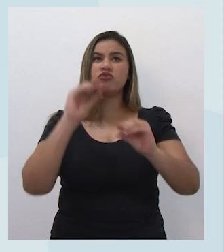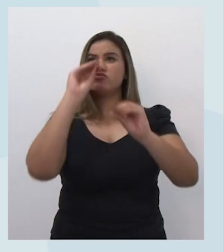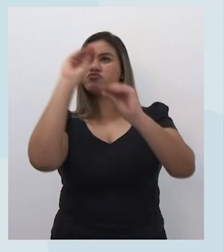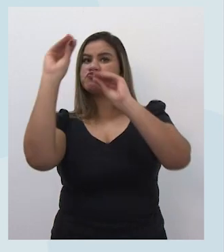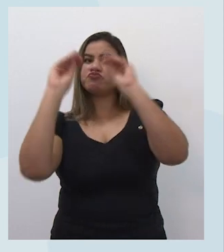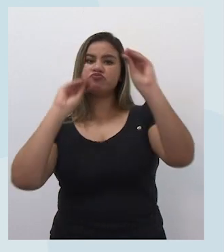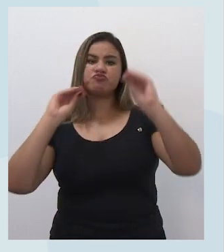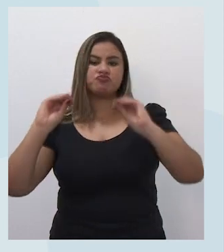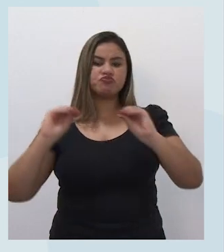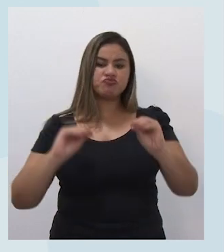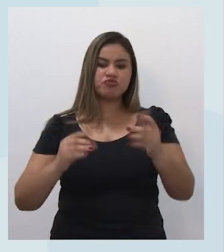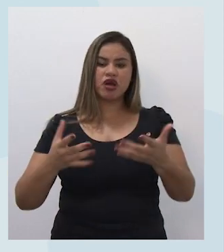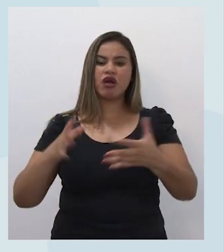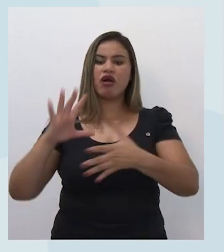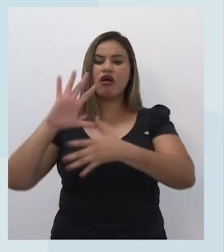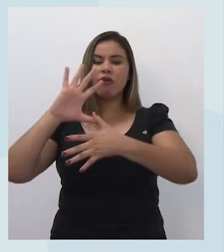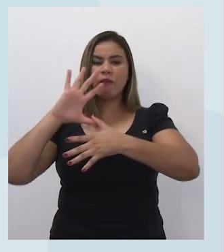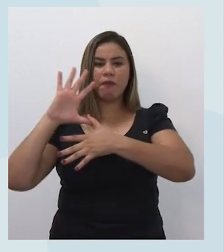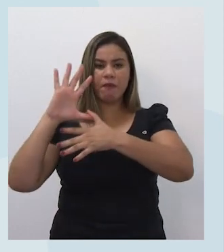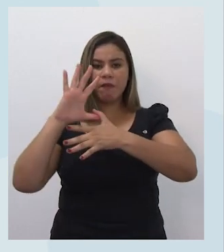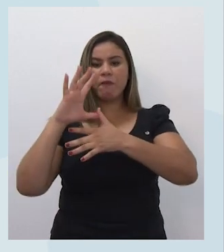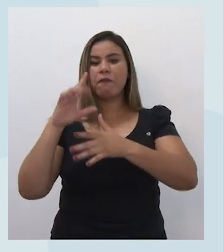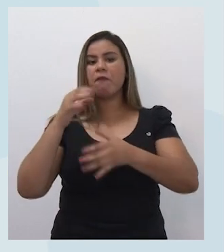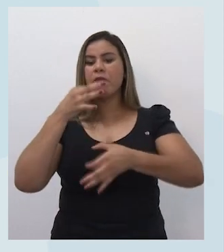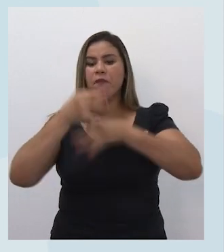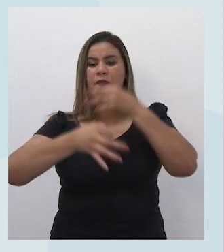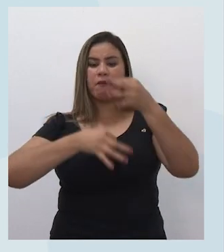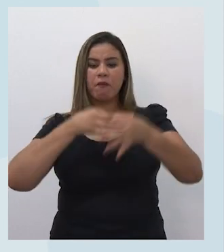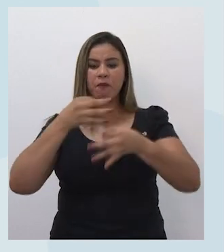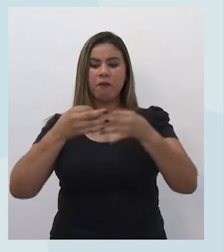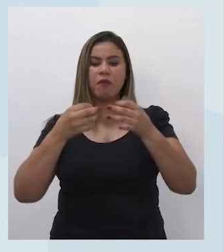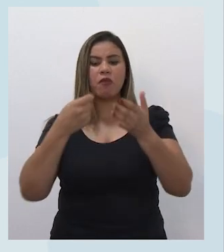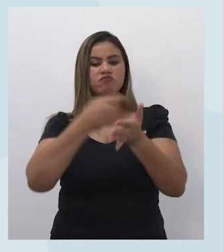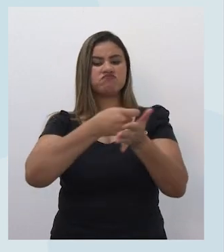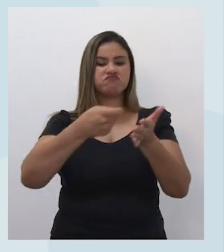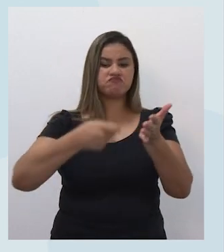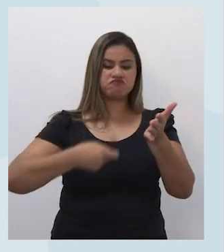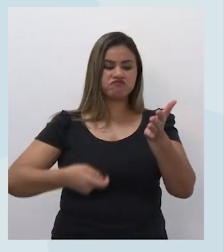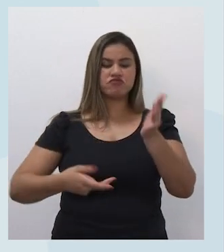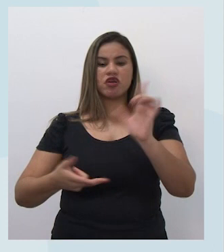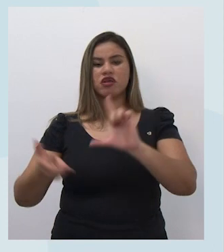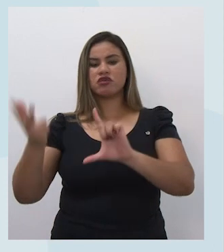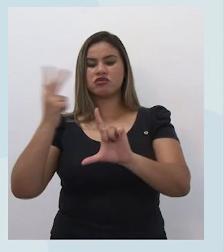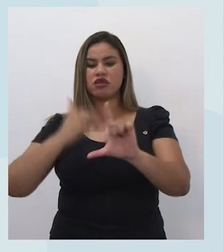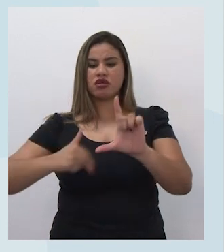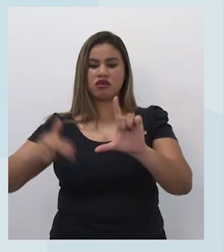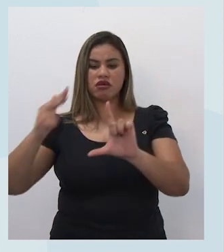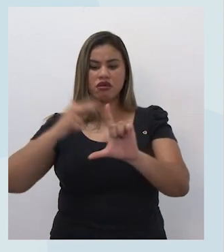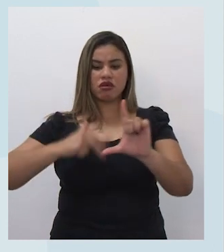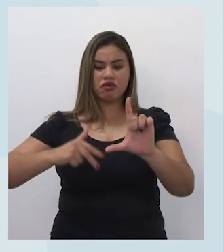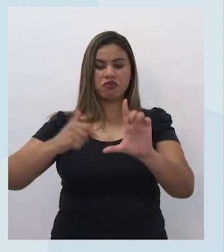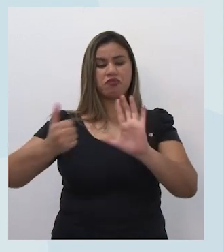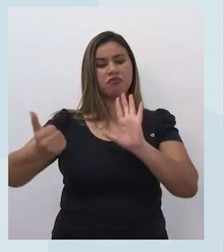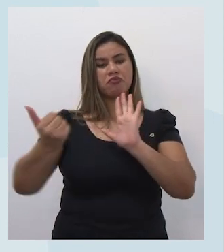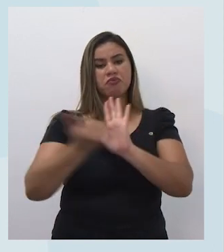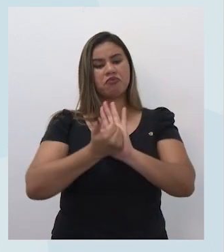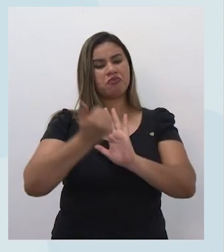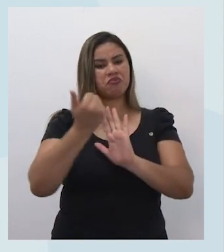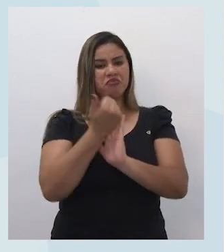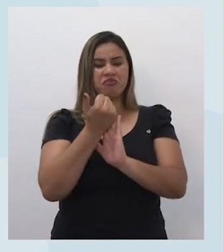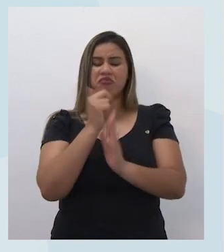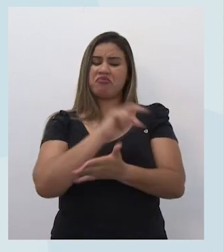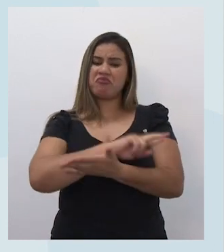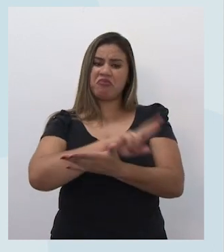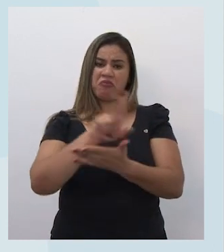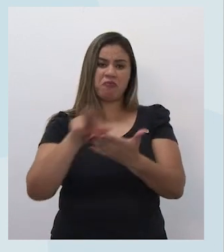mentais, mapas conceituais, registros escritos, desenhos técnicos, documentações específicas, enfim,